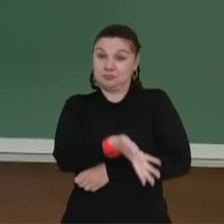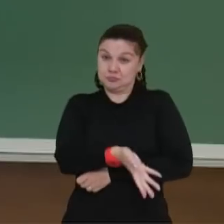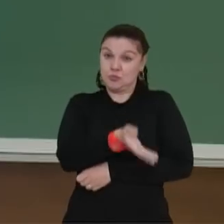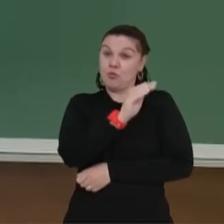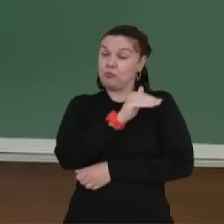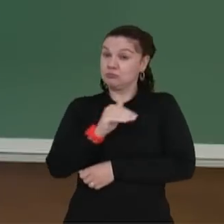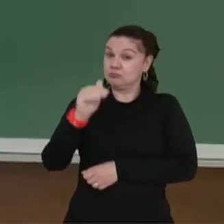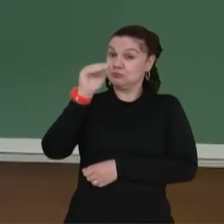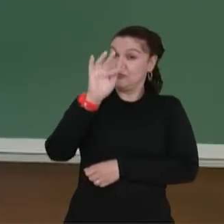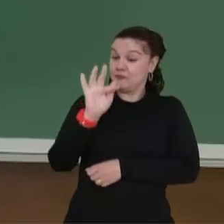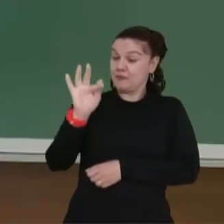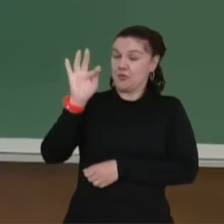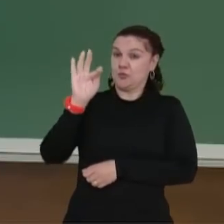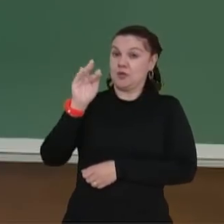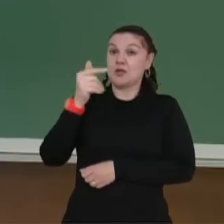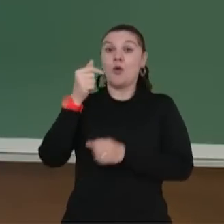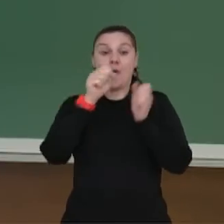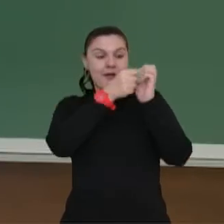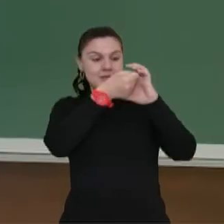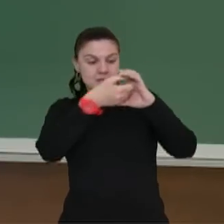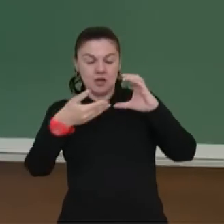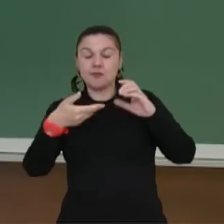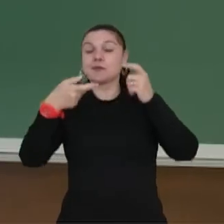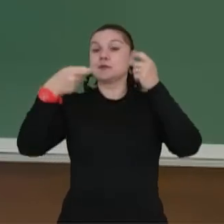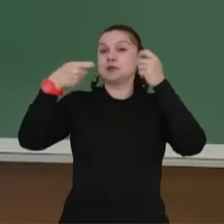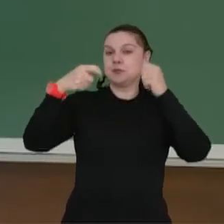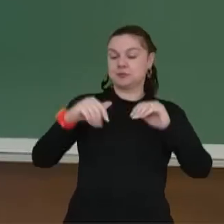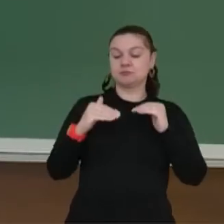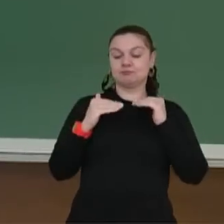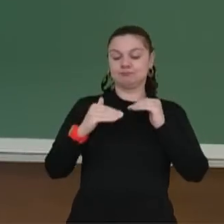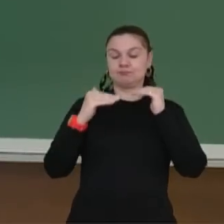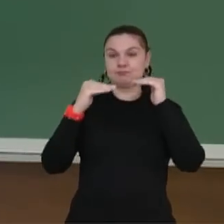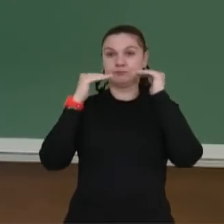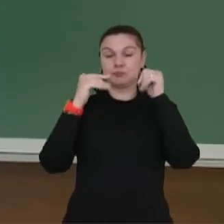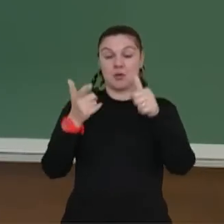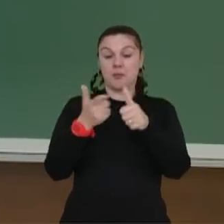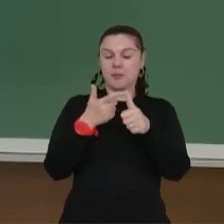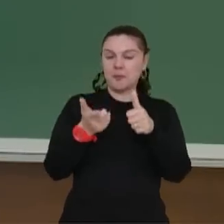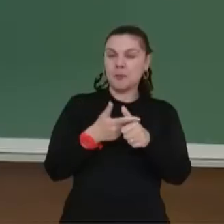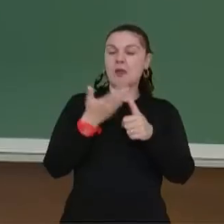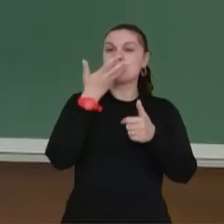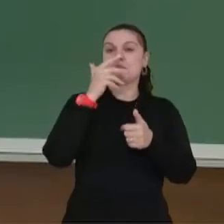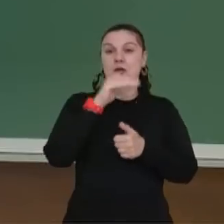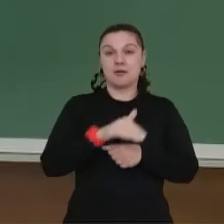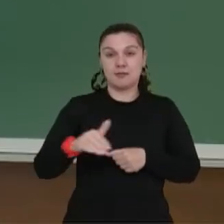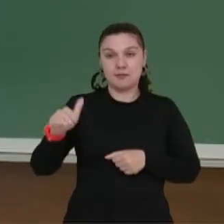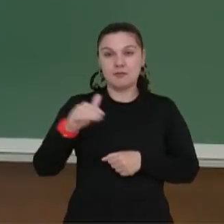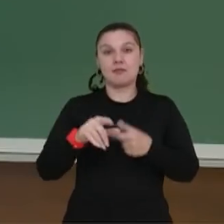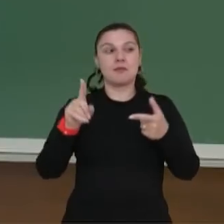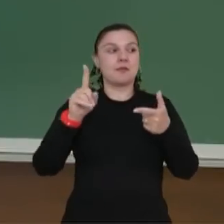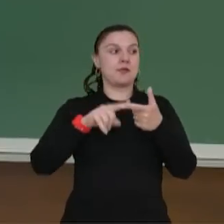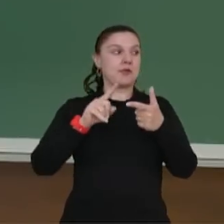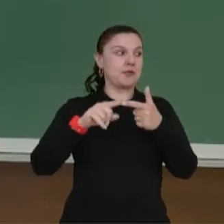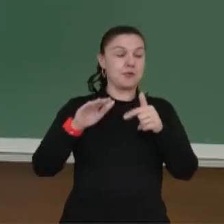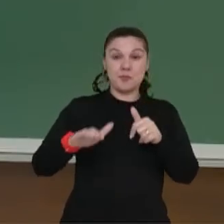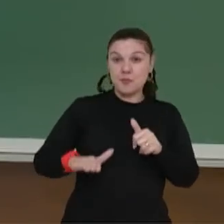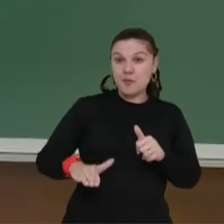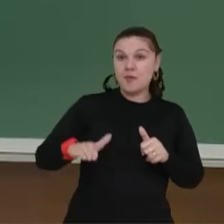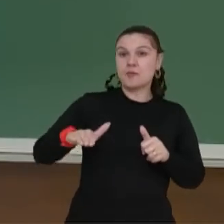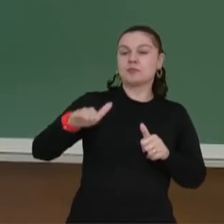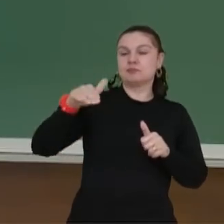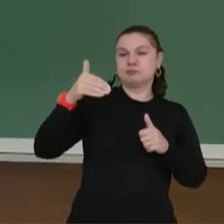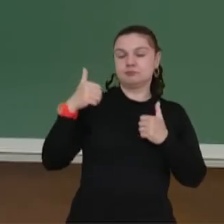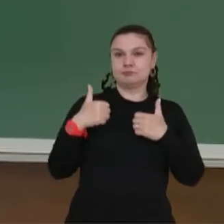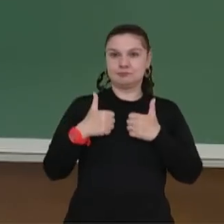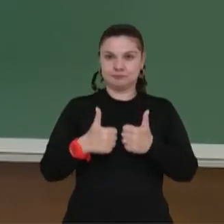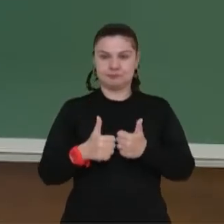ensino superior. Essas características pressupõem uma ordem. Primeiro, educação infantil, depois o Fundamental 1, depois o Fundamental 2 e assim